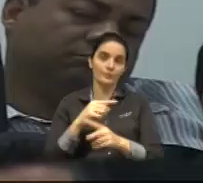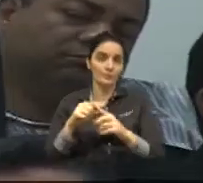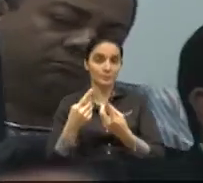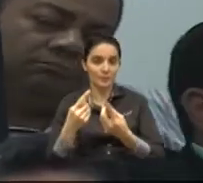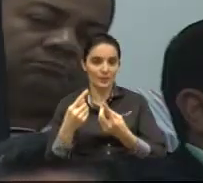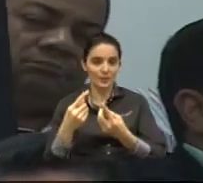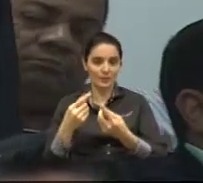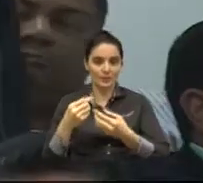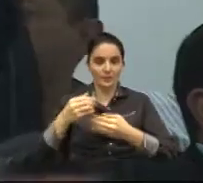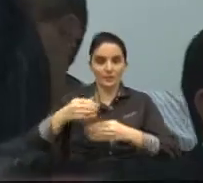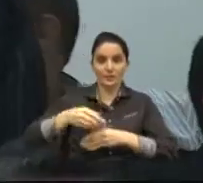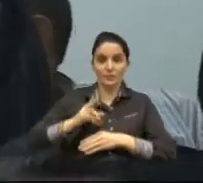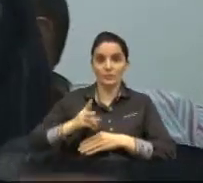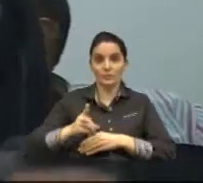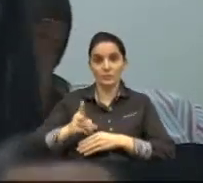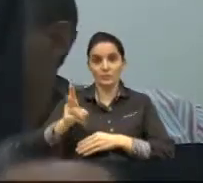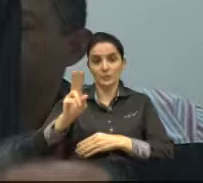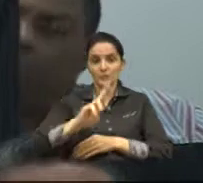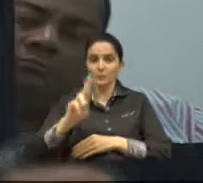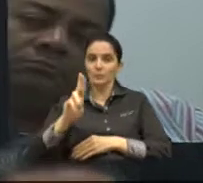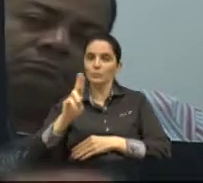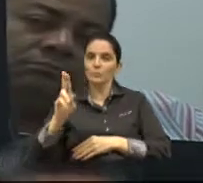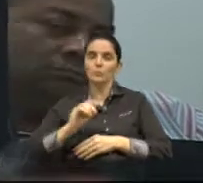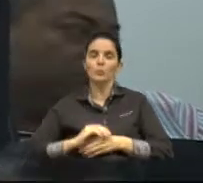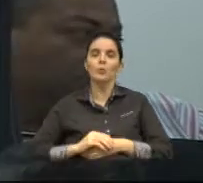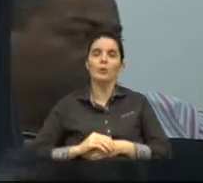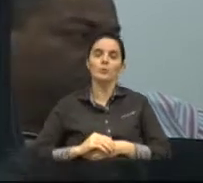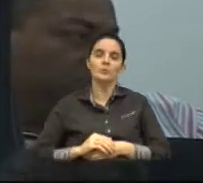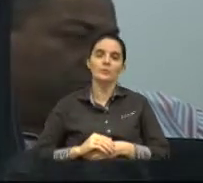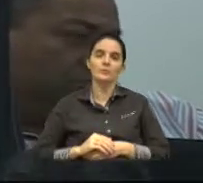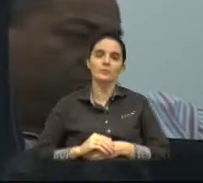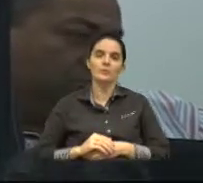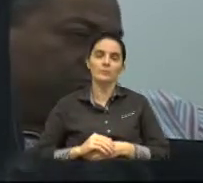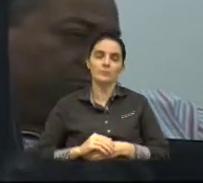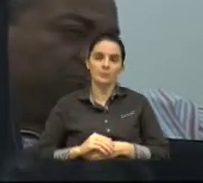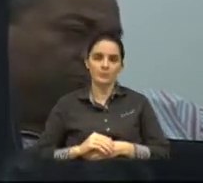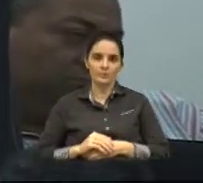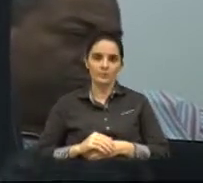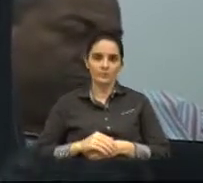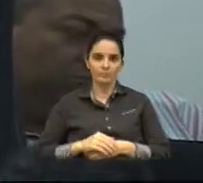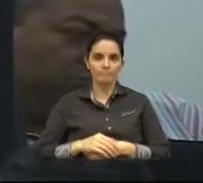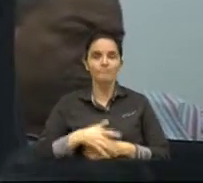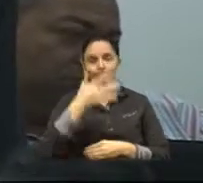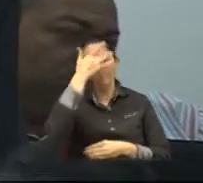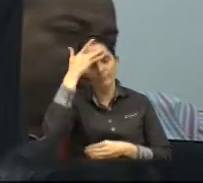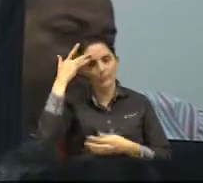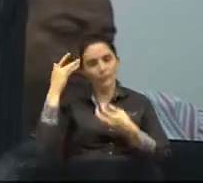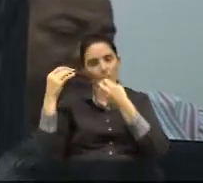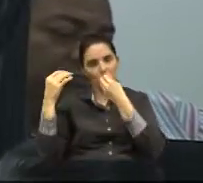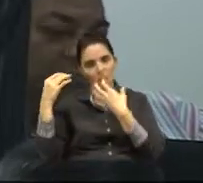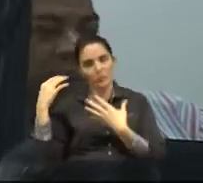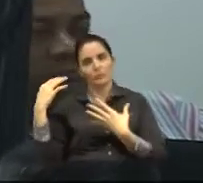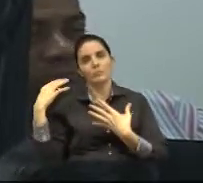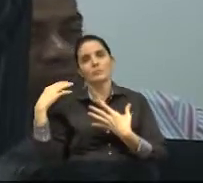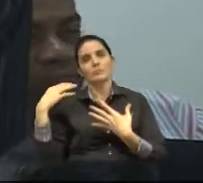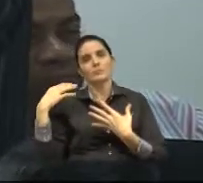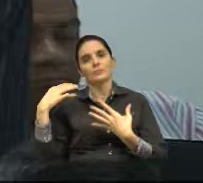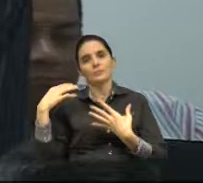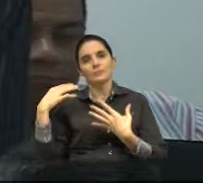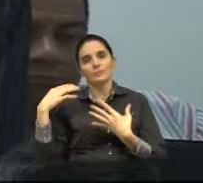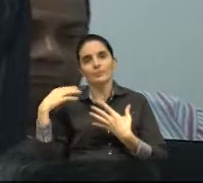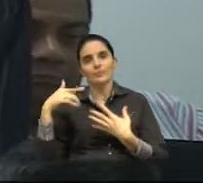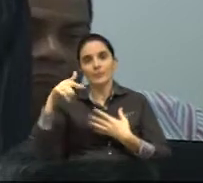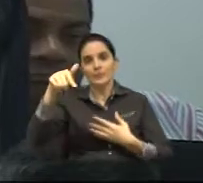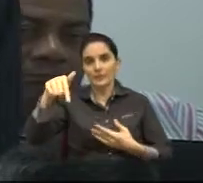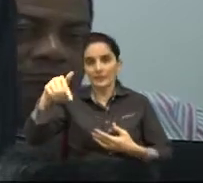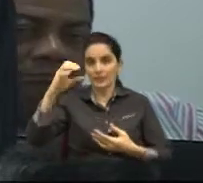perpetuado, dona Beatriz, para sempre, como uma pessoa do bem, que gera 70 empregos, que